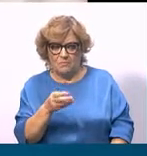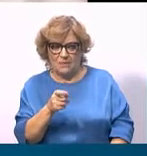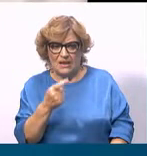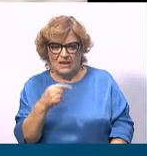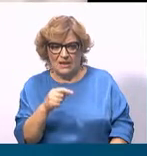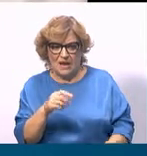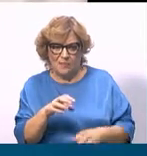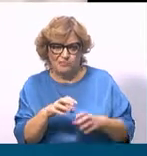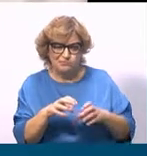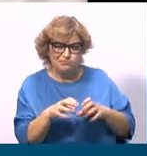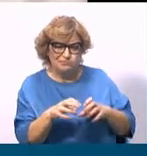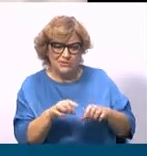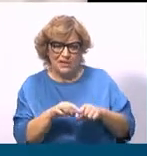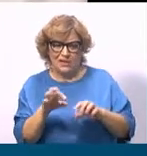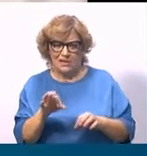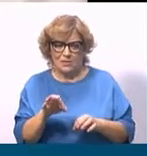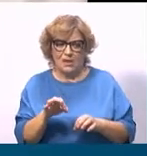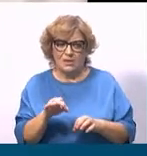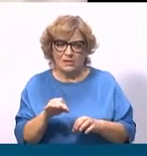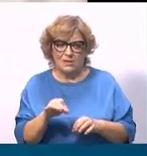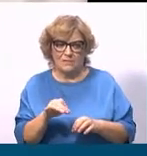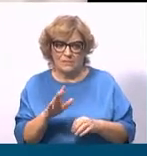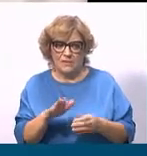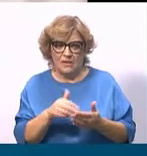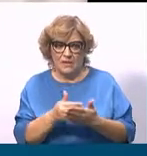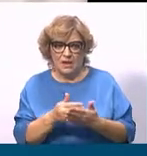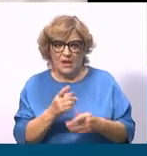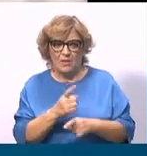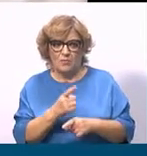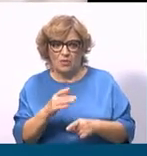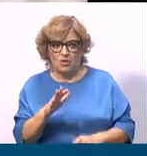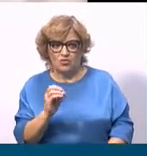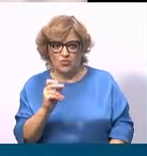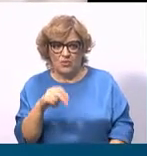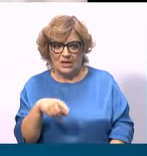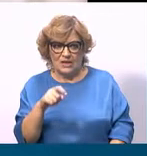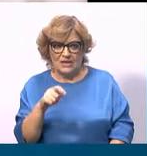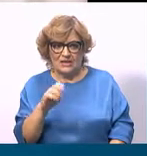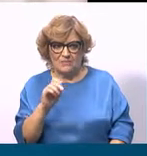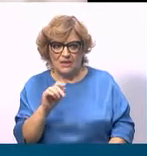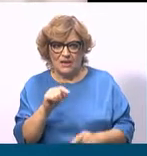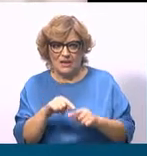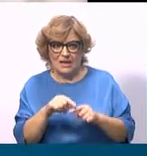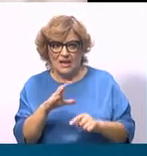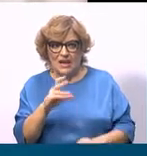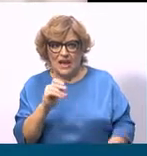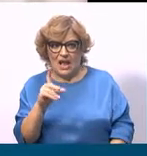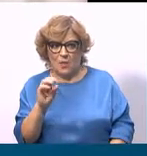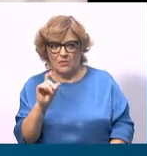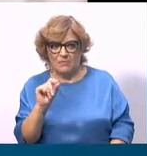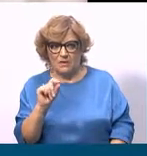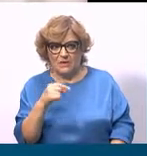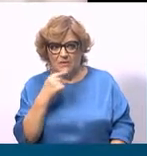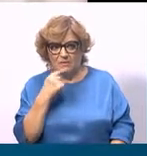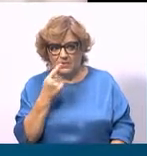está deformado. Sim, uma deformação clara. Que deriva precisamente deste joanete e depois deste calo, não é? Isso mesmo, Alexandre.